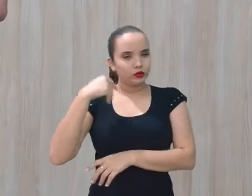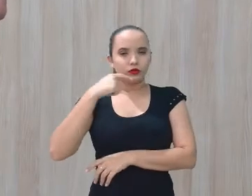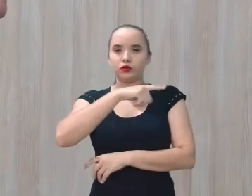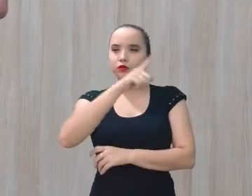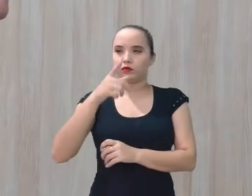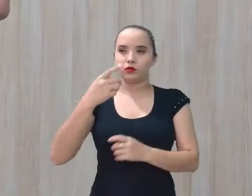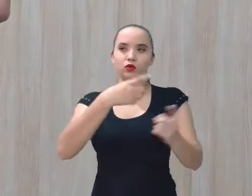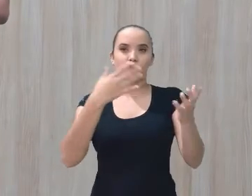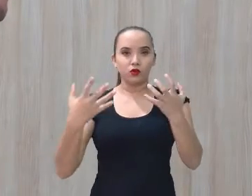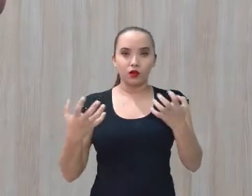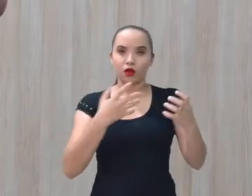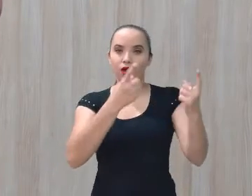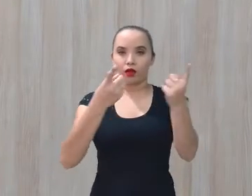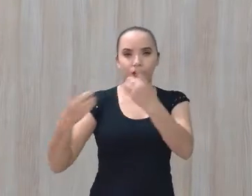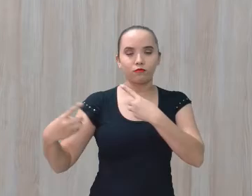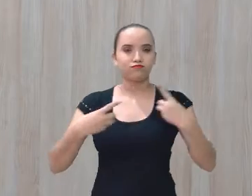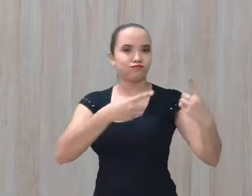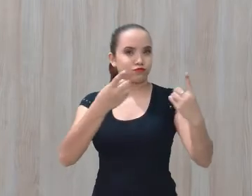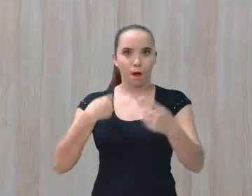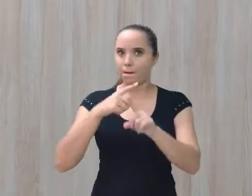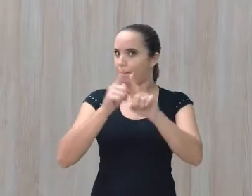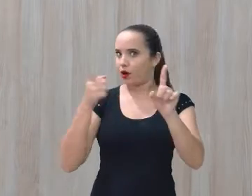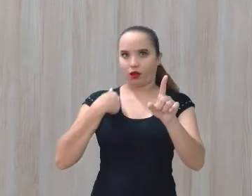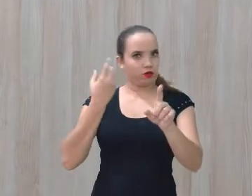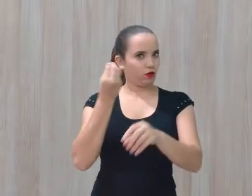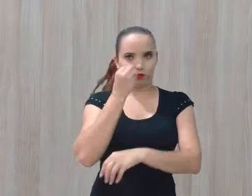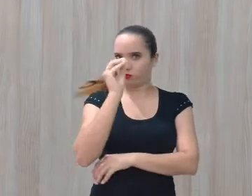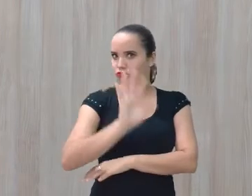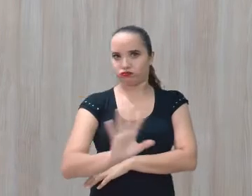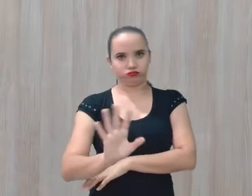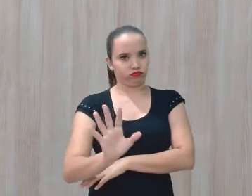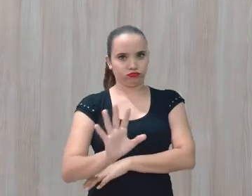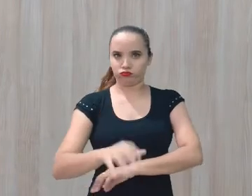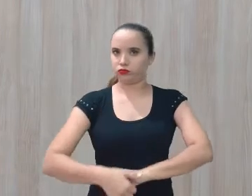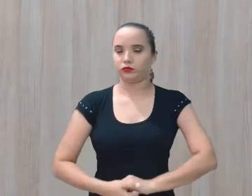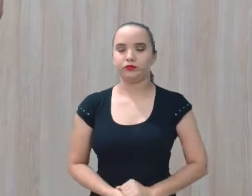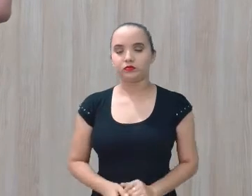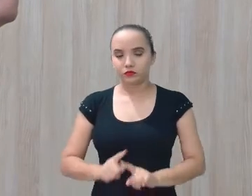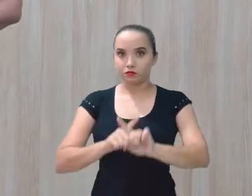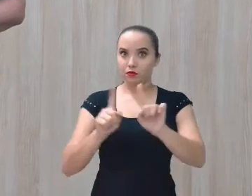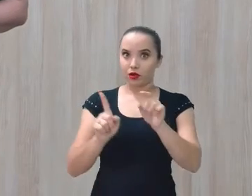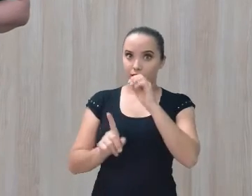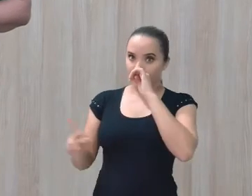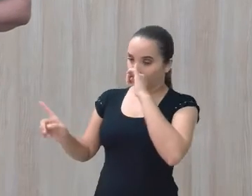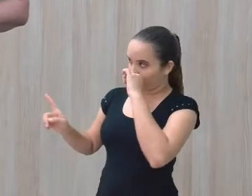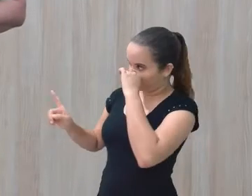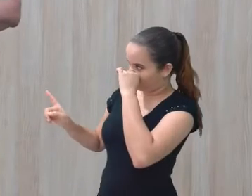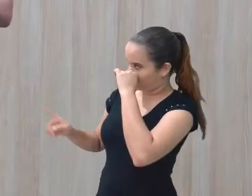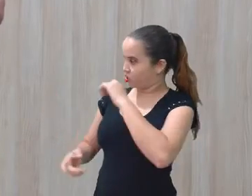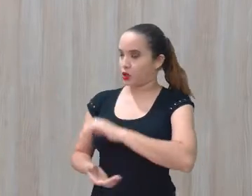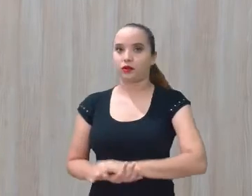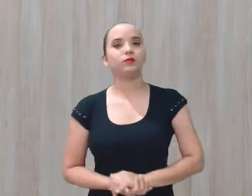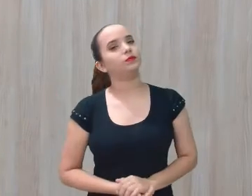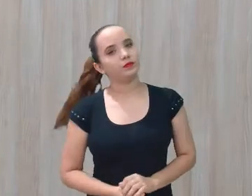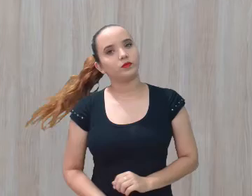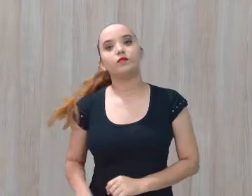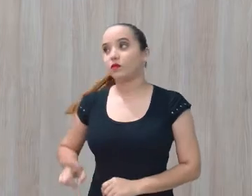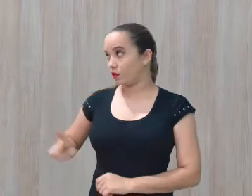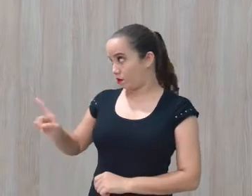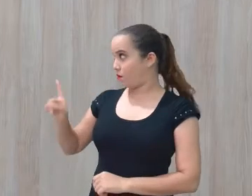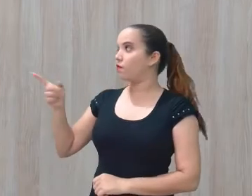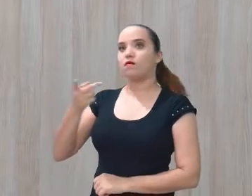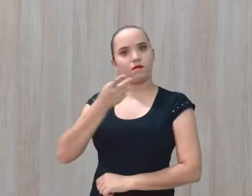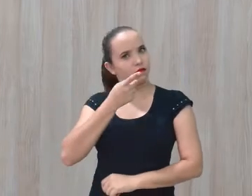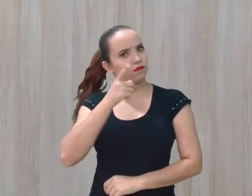não é? Mas eu não vou debater com vocês sobre isso. Só que esse adolescente, né, que fala aí, não